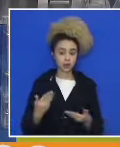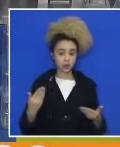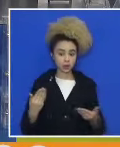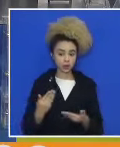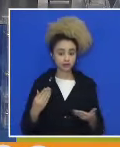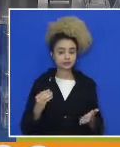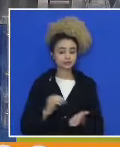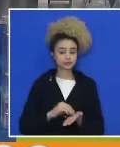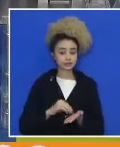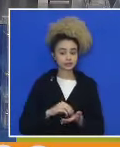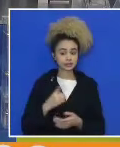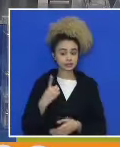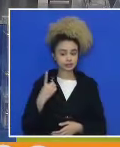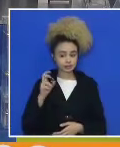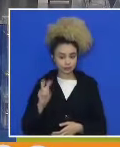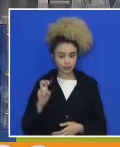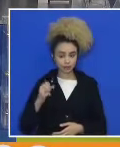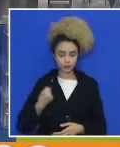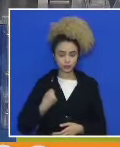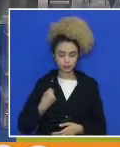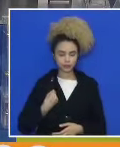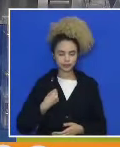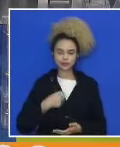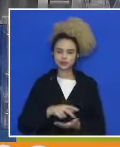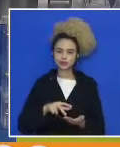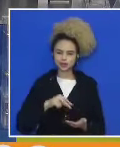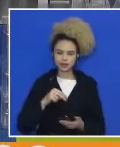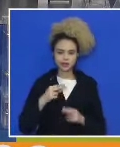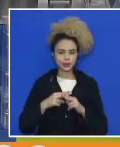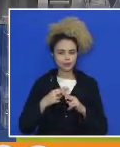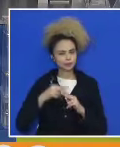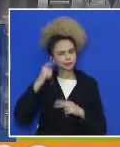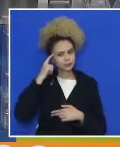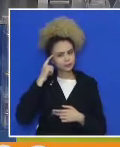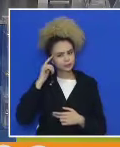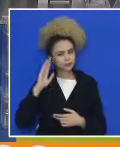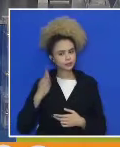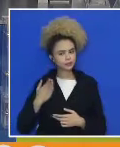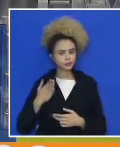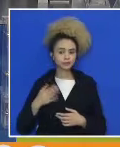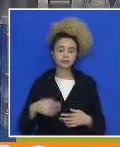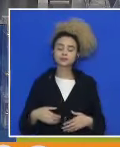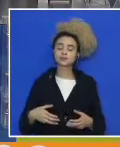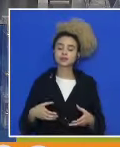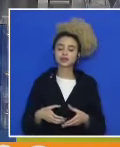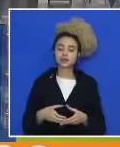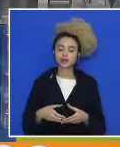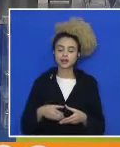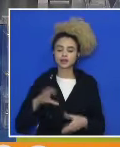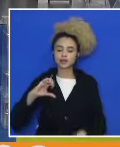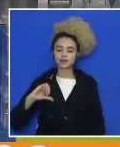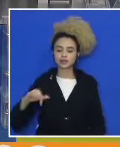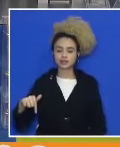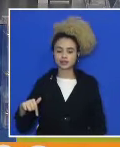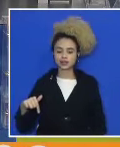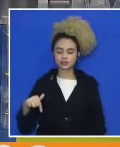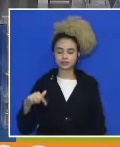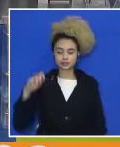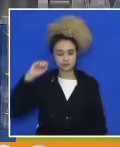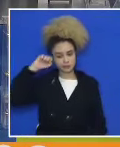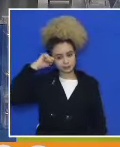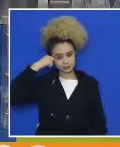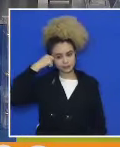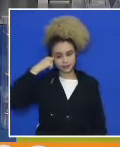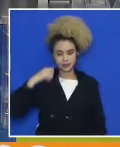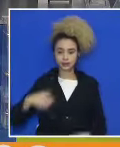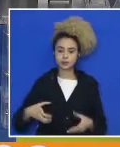faltam 5 números. Loterias Caixa, já pensou? Bola 97, preta 97,